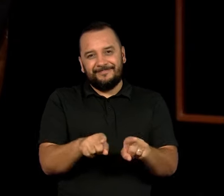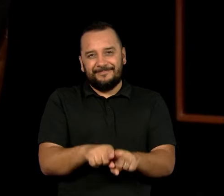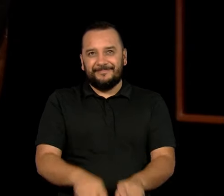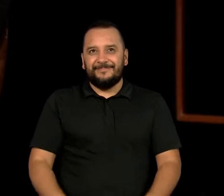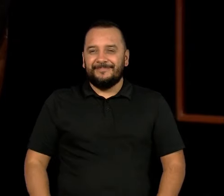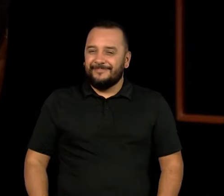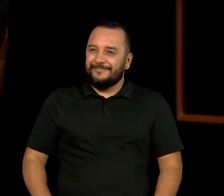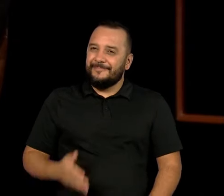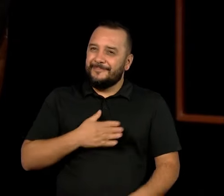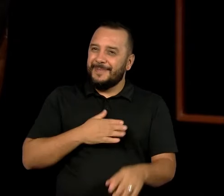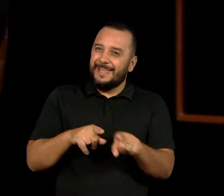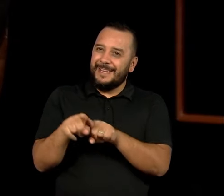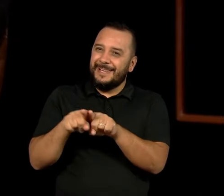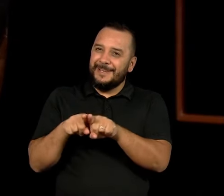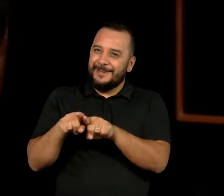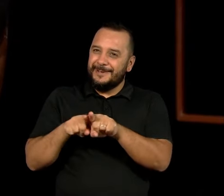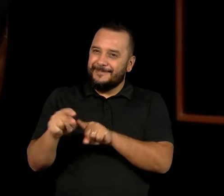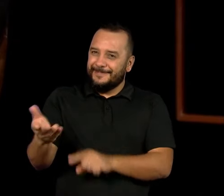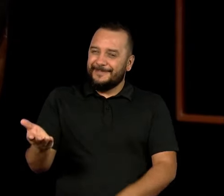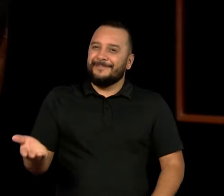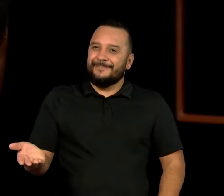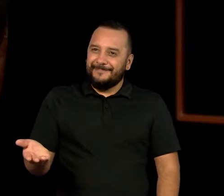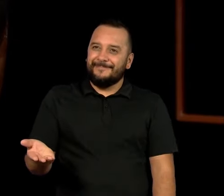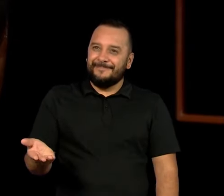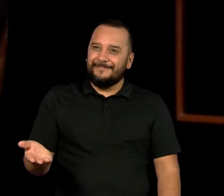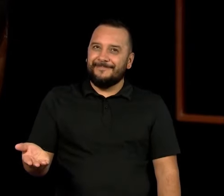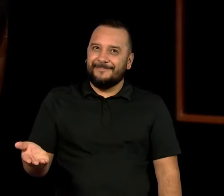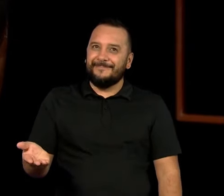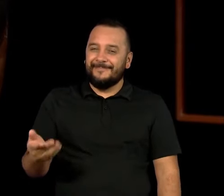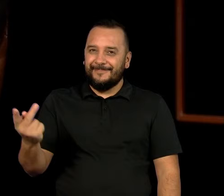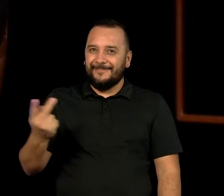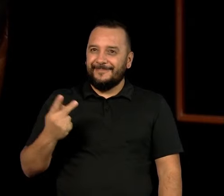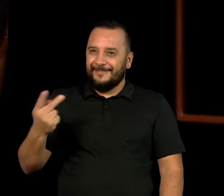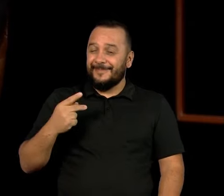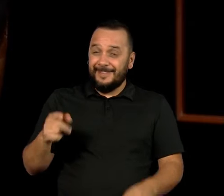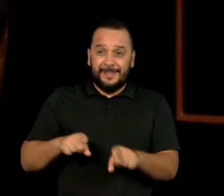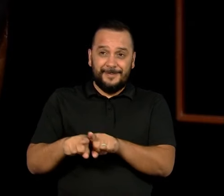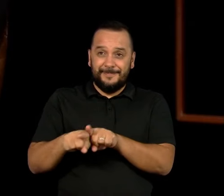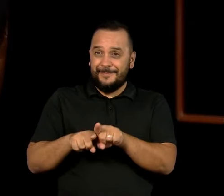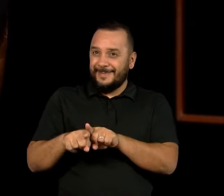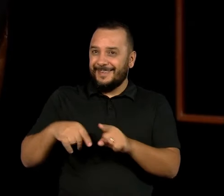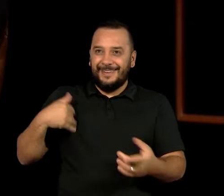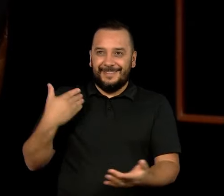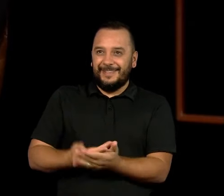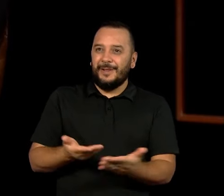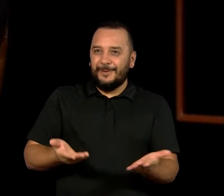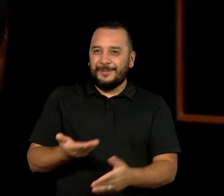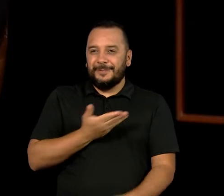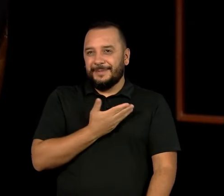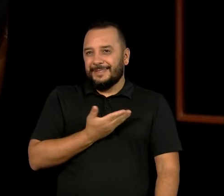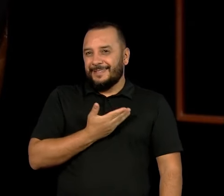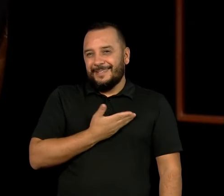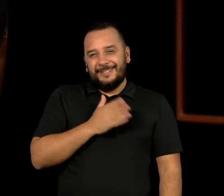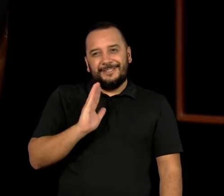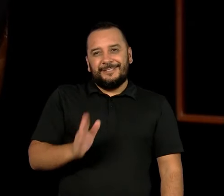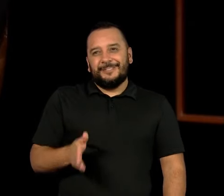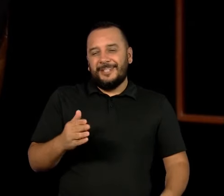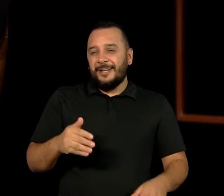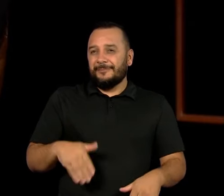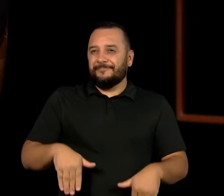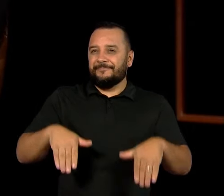Minha maninha, Thaís de Campos, a gente se trata de maninha até hoje. Uma amizade que dura